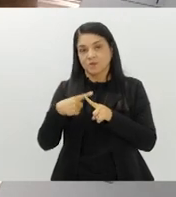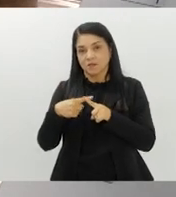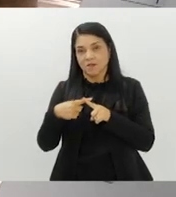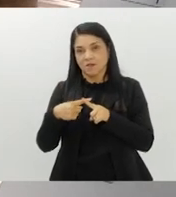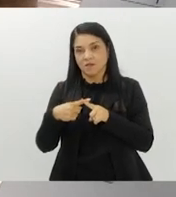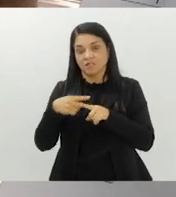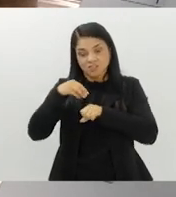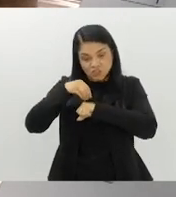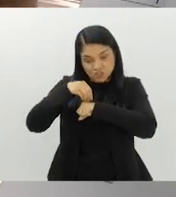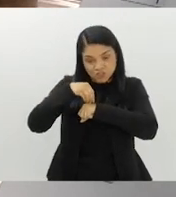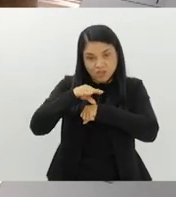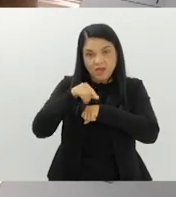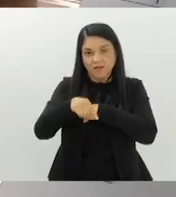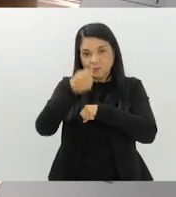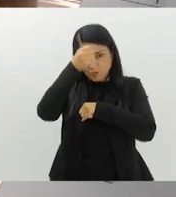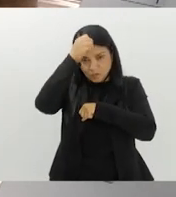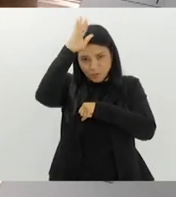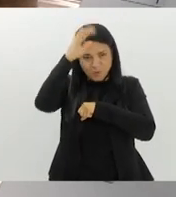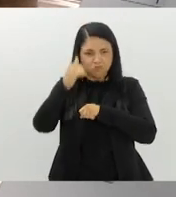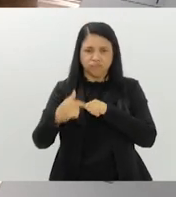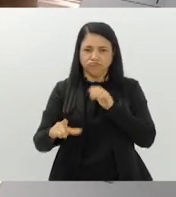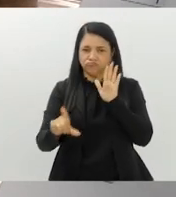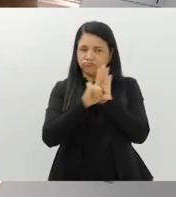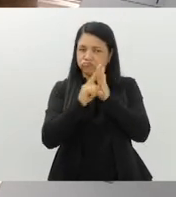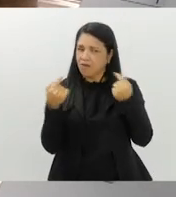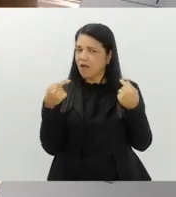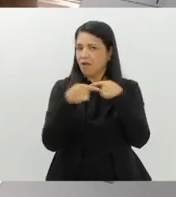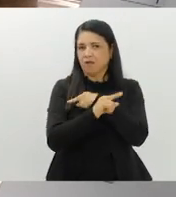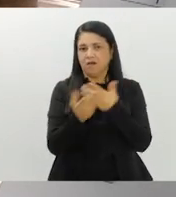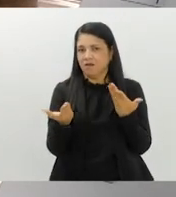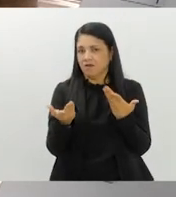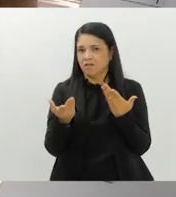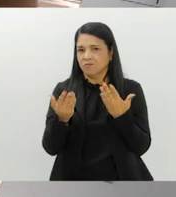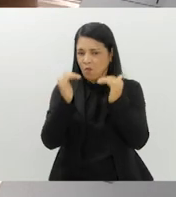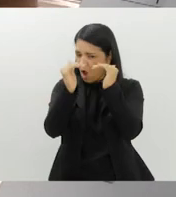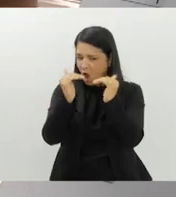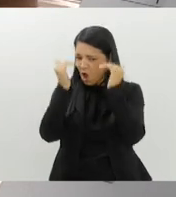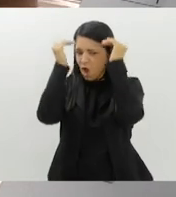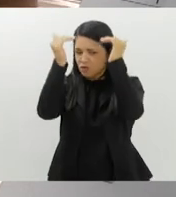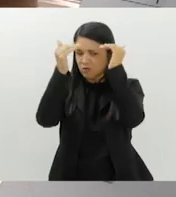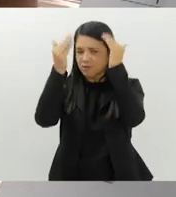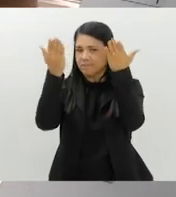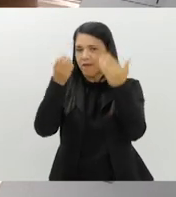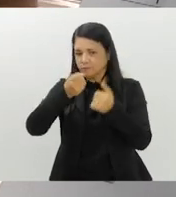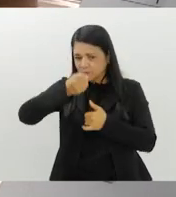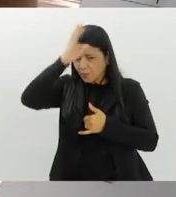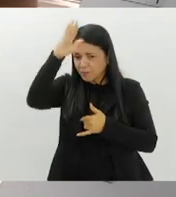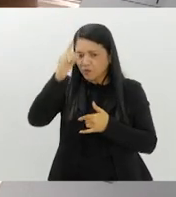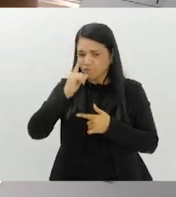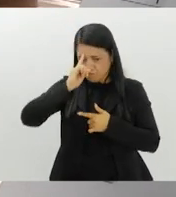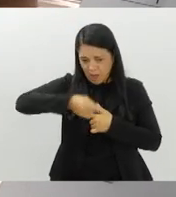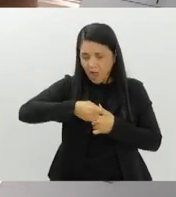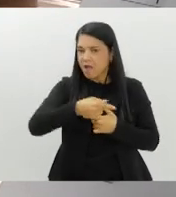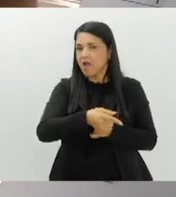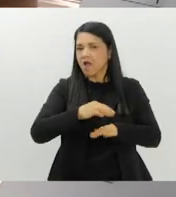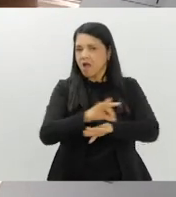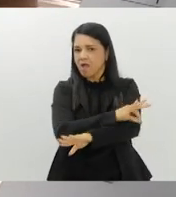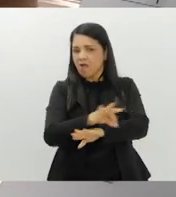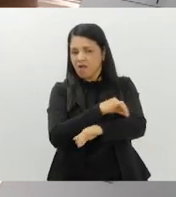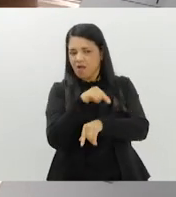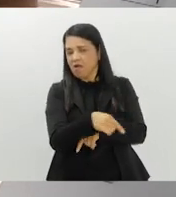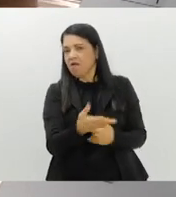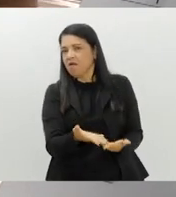for indicado, é uma coisa completamente legal. Não é a autoridade que vai dizer, olha, você tem que ir para aquele, porque aquele,